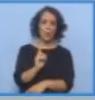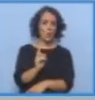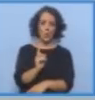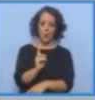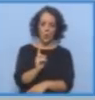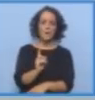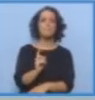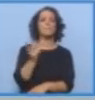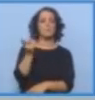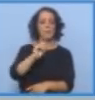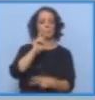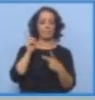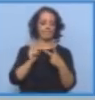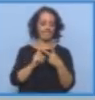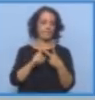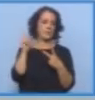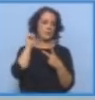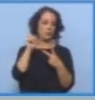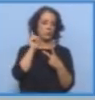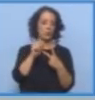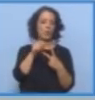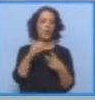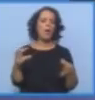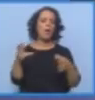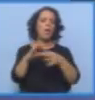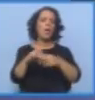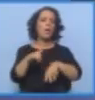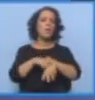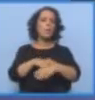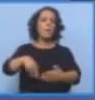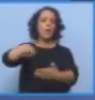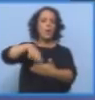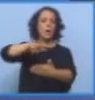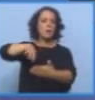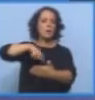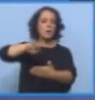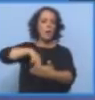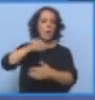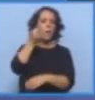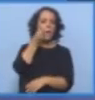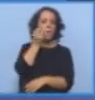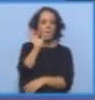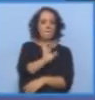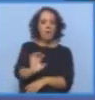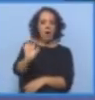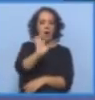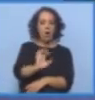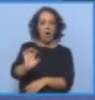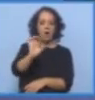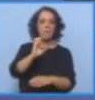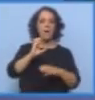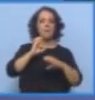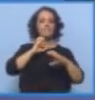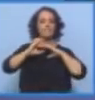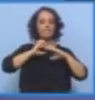Eu acho que também é muito importante o enquadramento literário, as formas de comunicação e a relação que